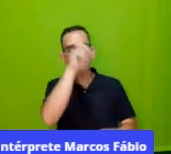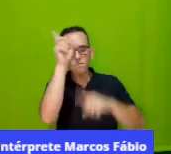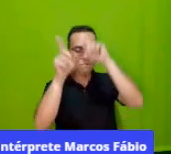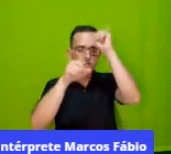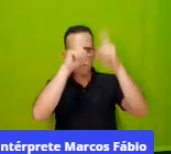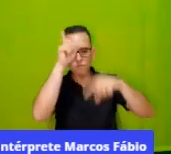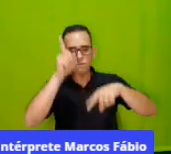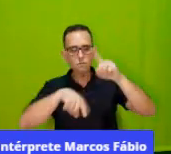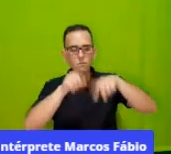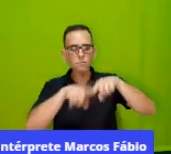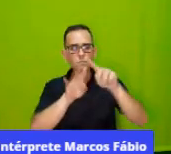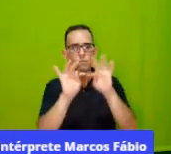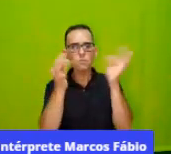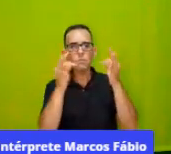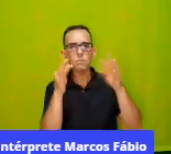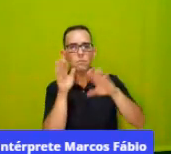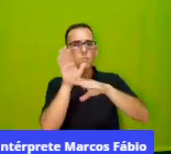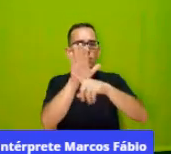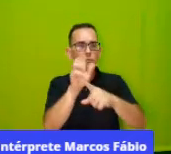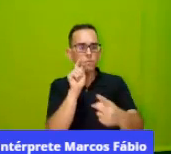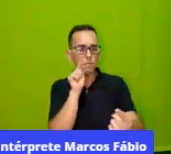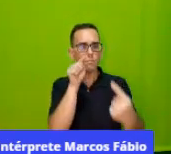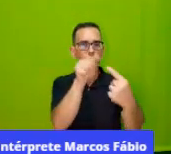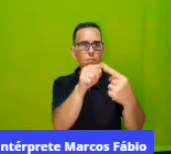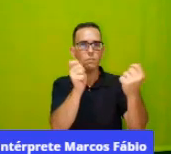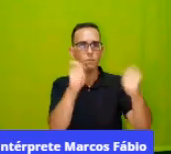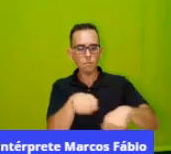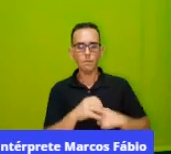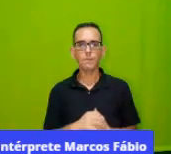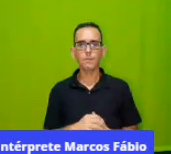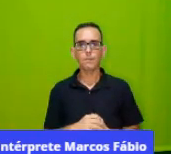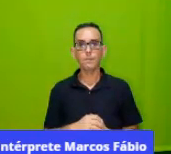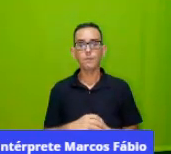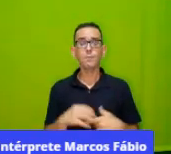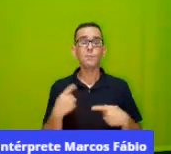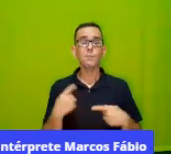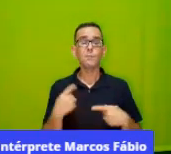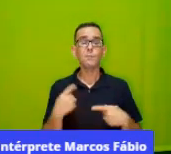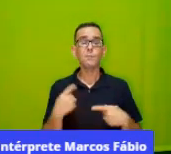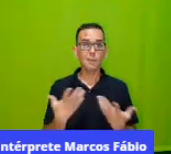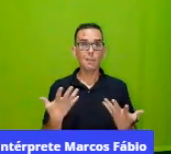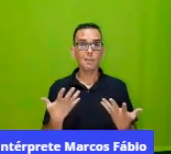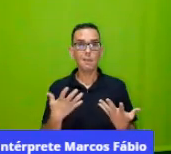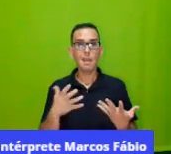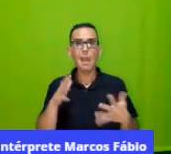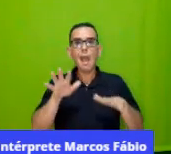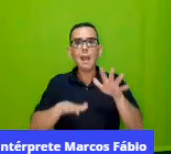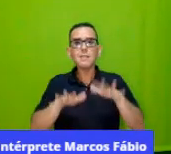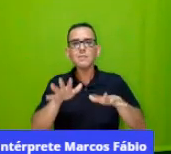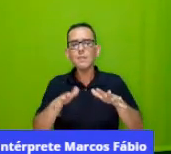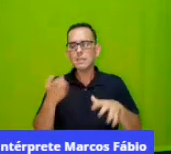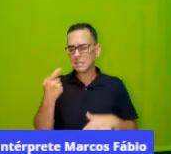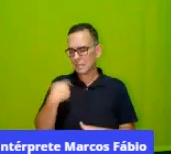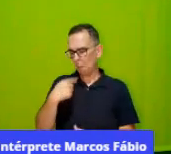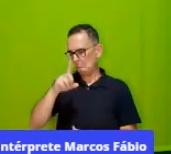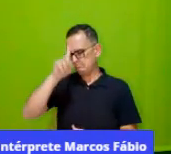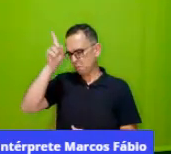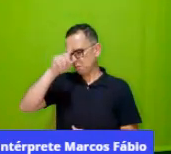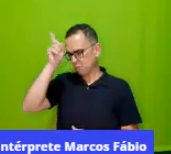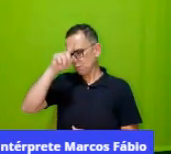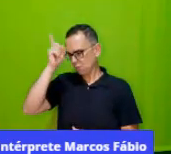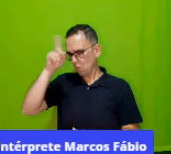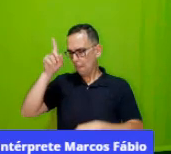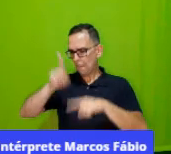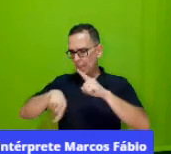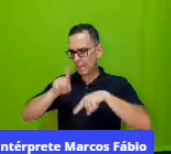de tecnologia assistiva que vai vir atender o aluno, né? Porque muitas vezes eu elaboro um material de velcro,